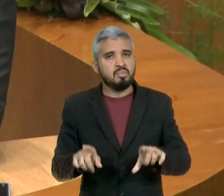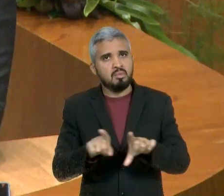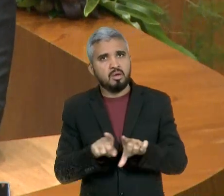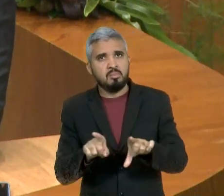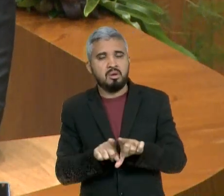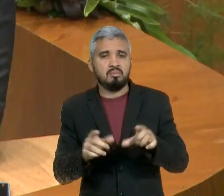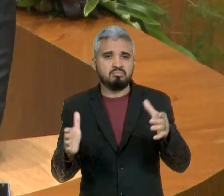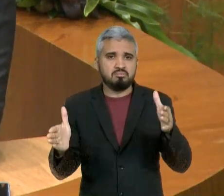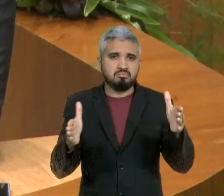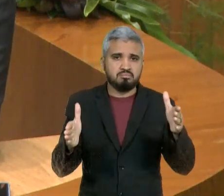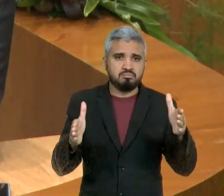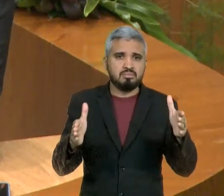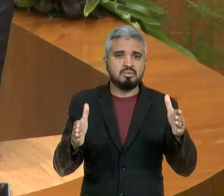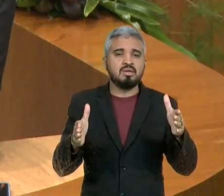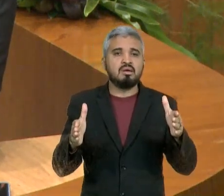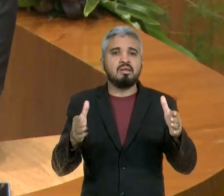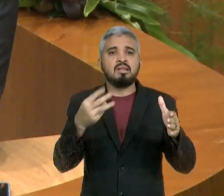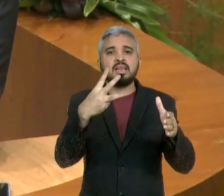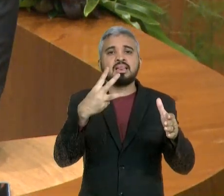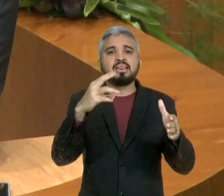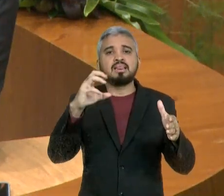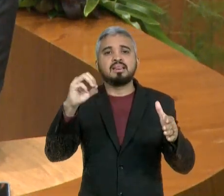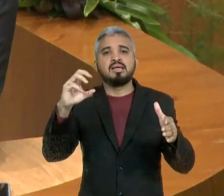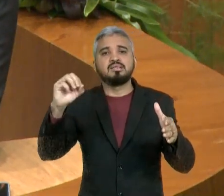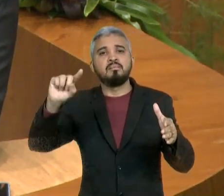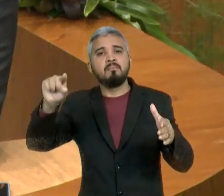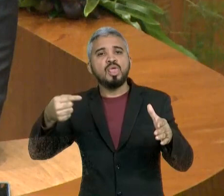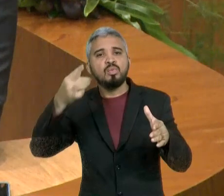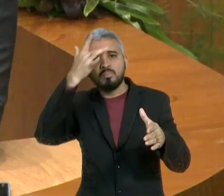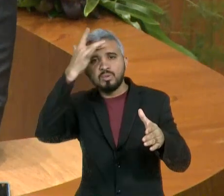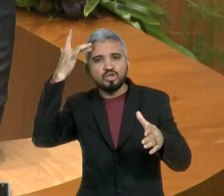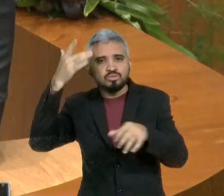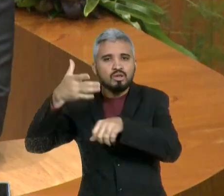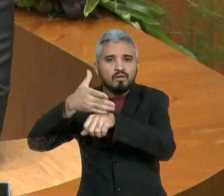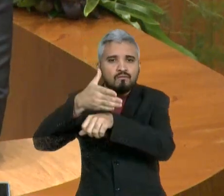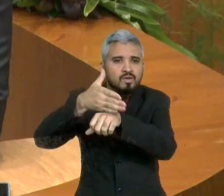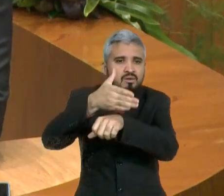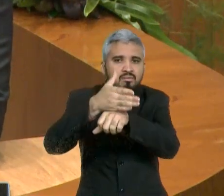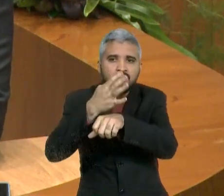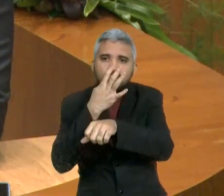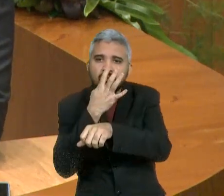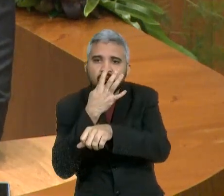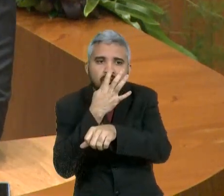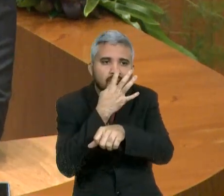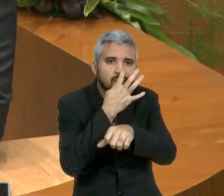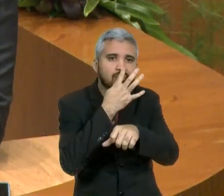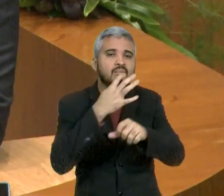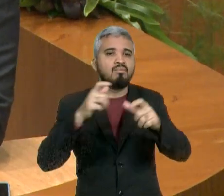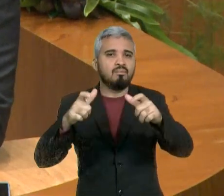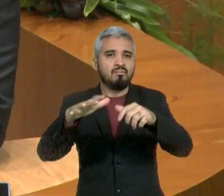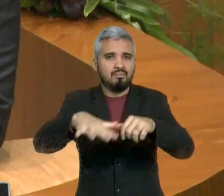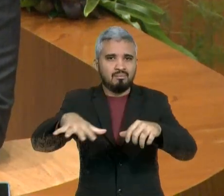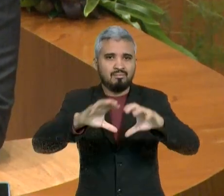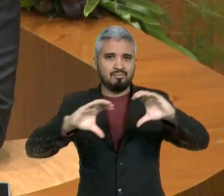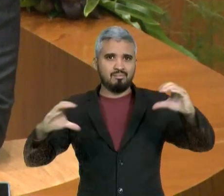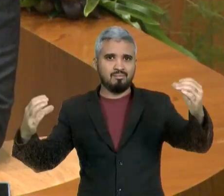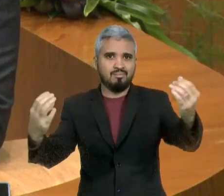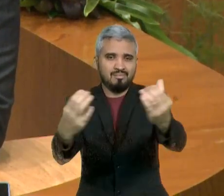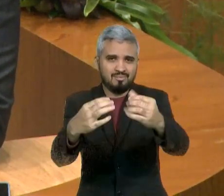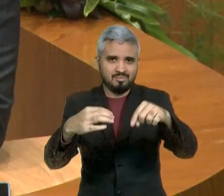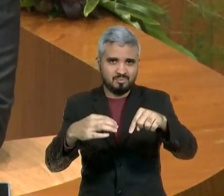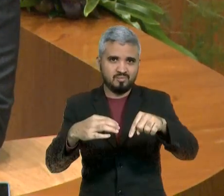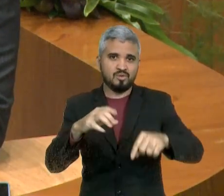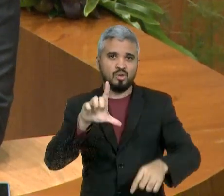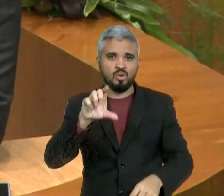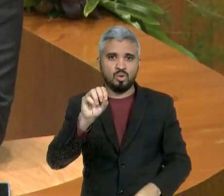de 300 mil visitantes no Parque Lourenço Vieira da Silva, que é o nosso parque de exposição da cidade de Imperatriz, mas